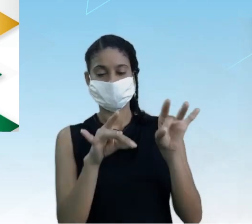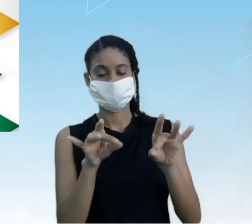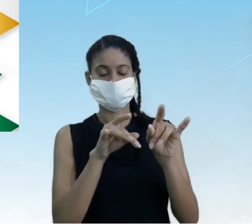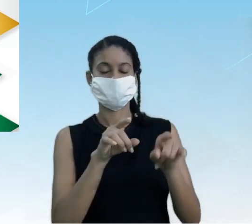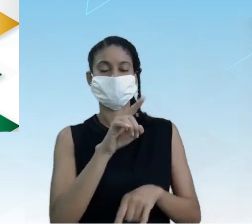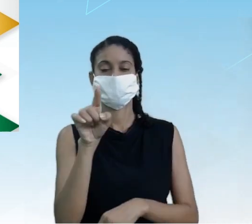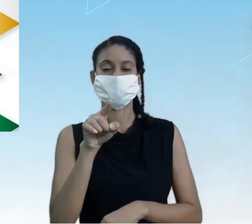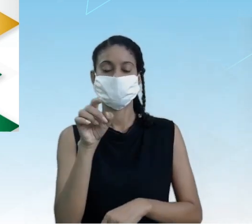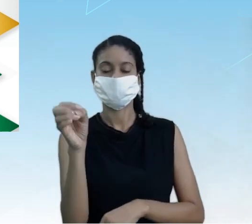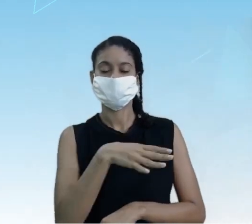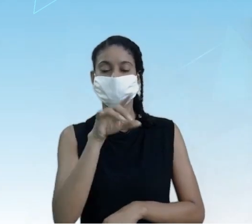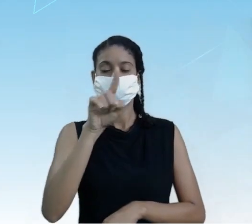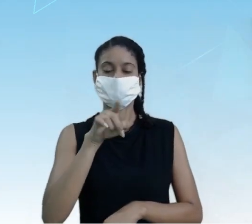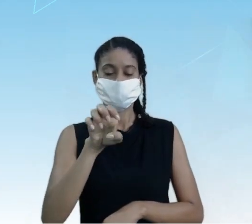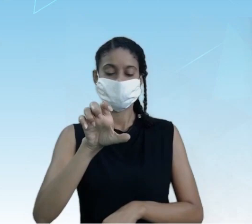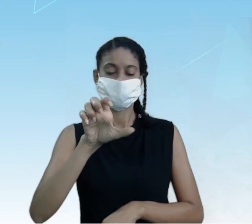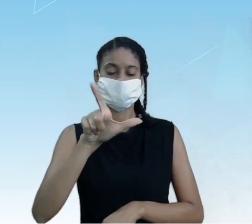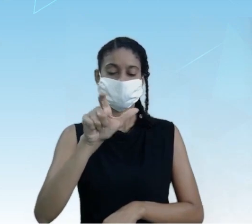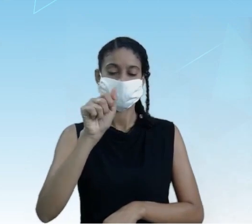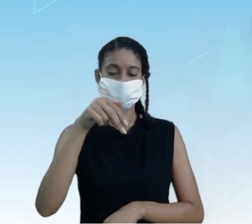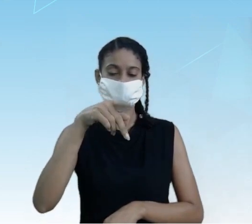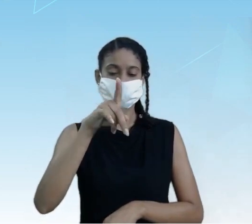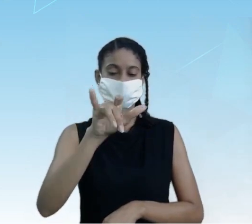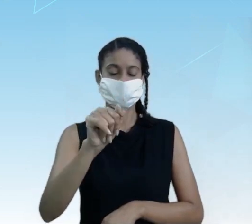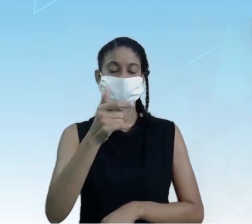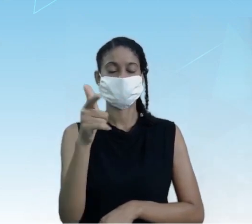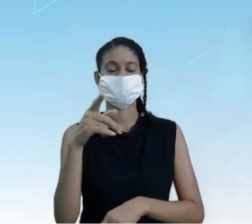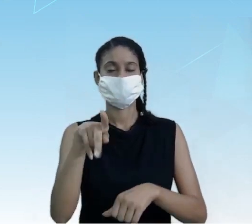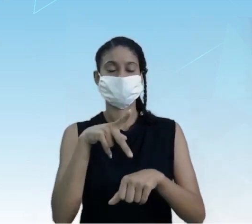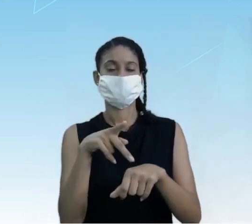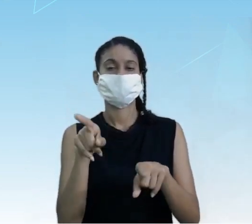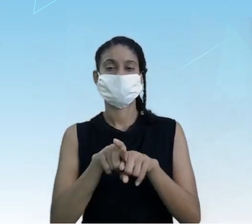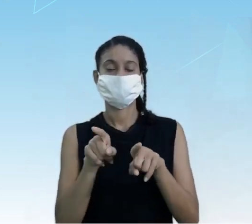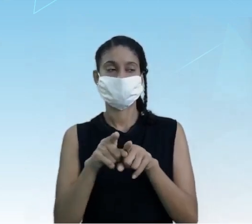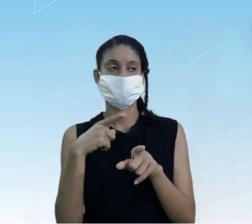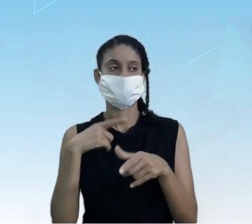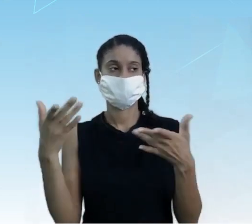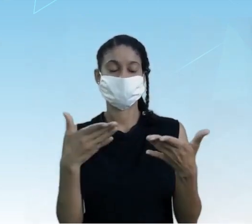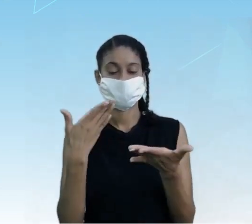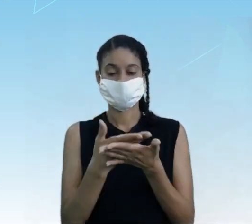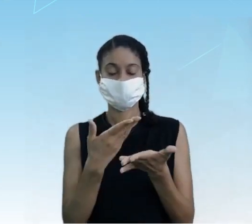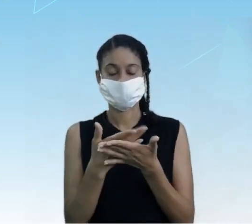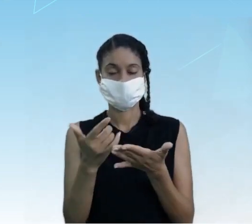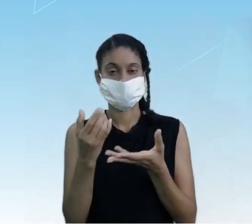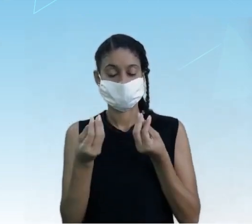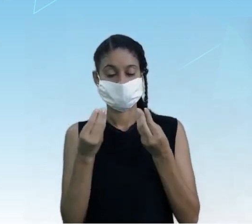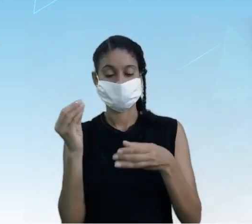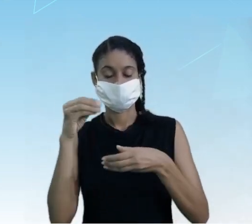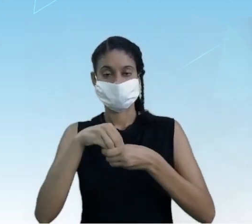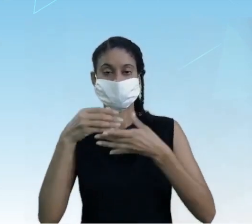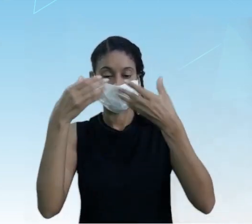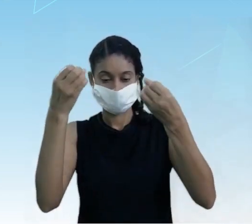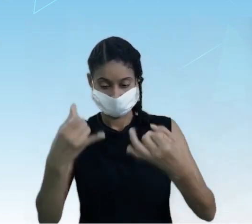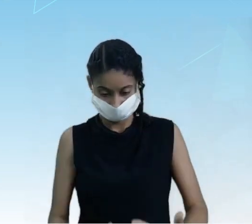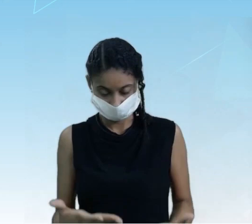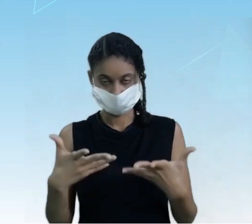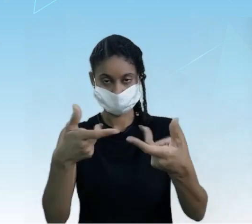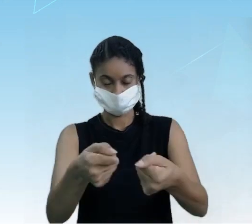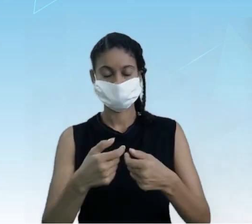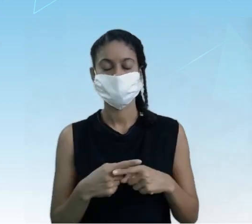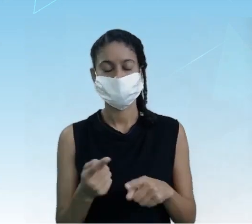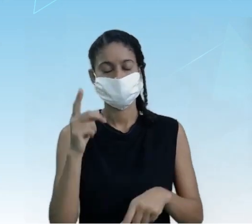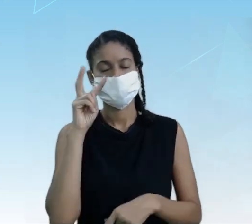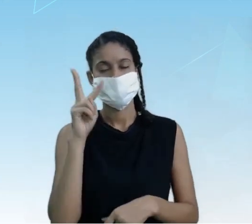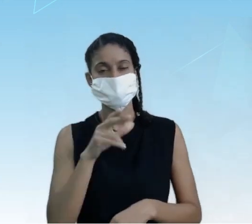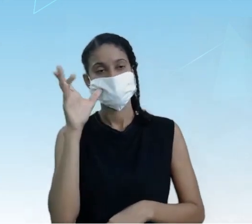países que a gente tem por aí também, que na nossa aula não cabe todos. Mas olha só como é curioso